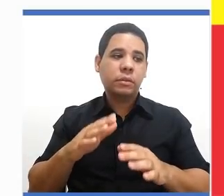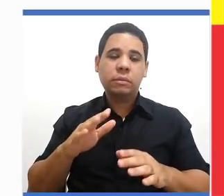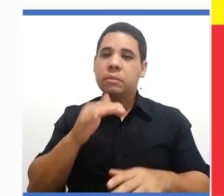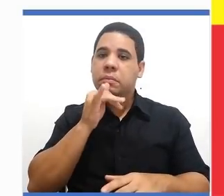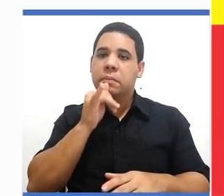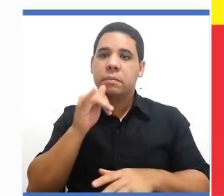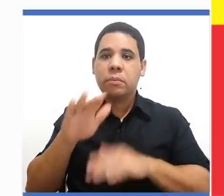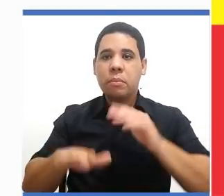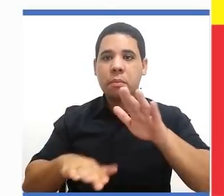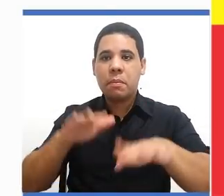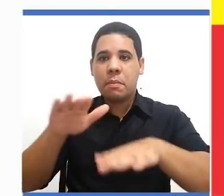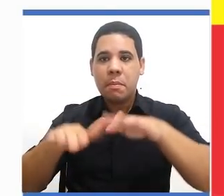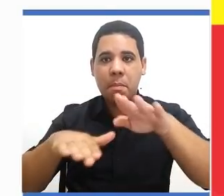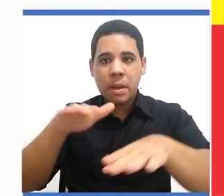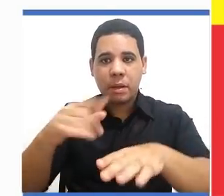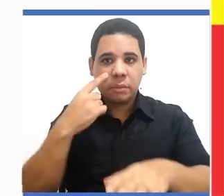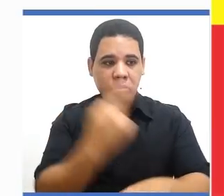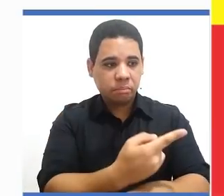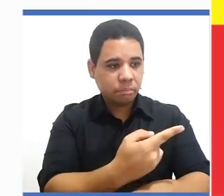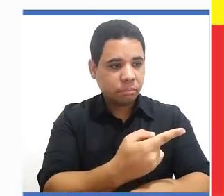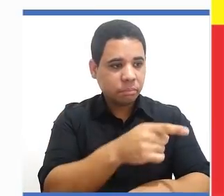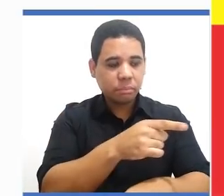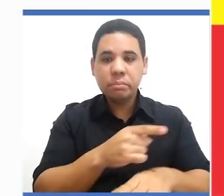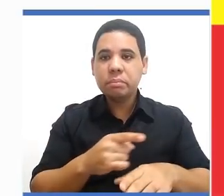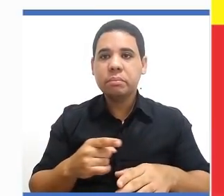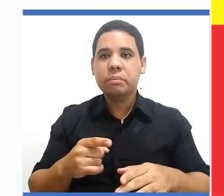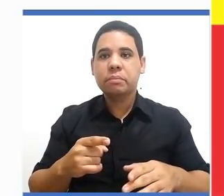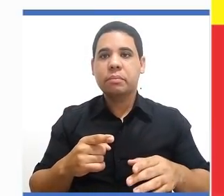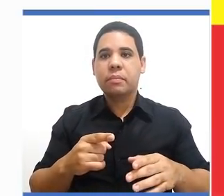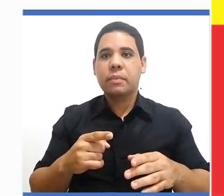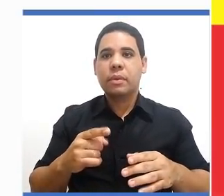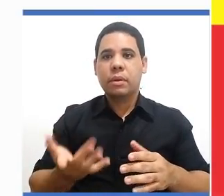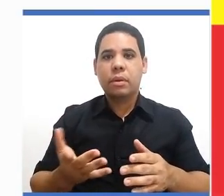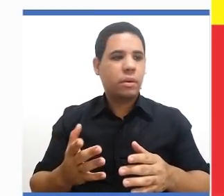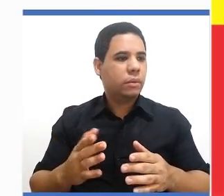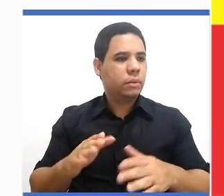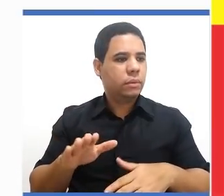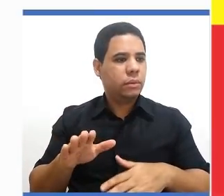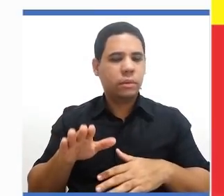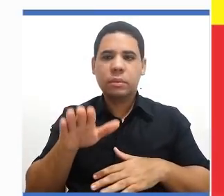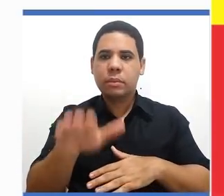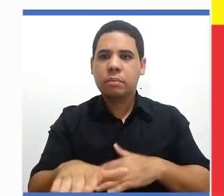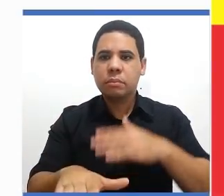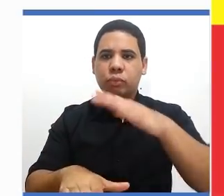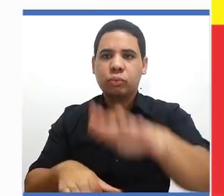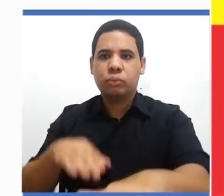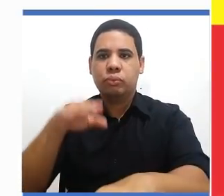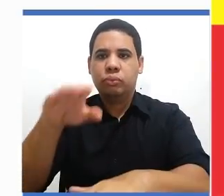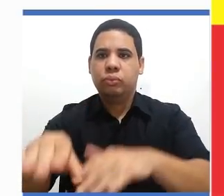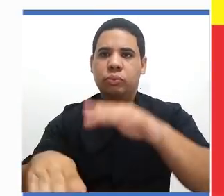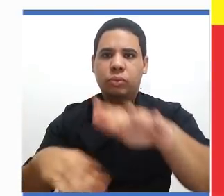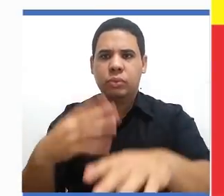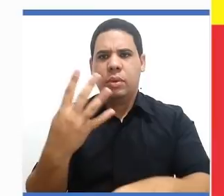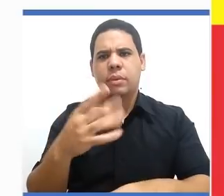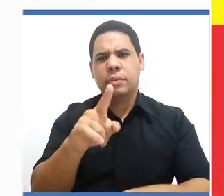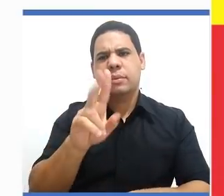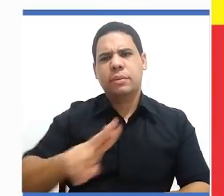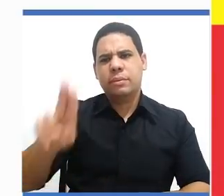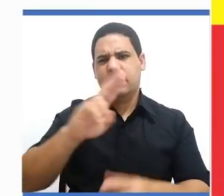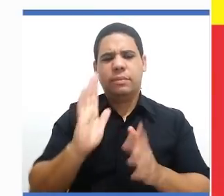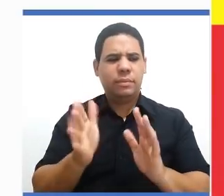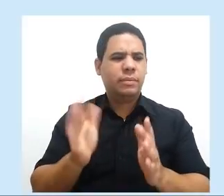para fazer barra, com certeza. A barrinha de 4 passos. Você usou essa medida, essa grandeza.